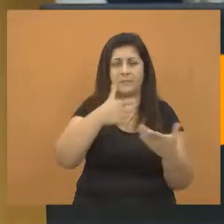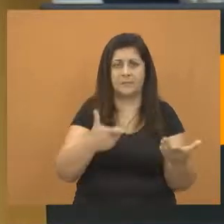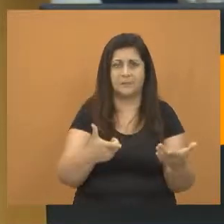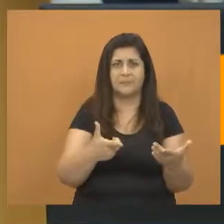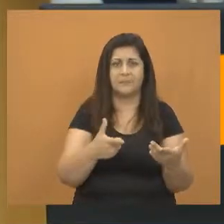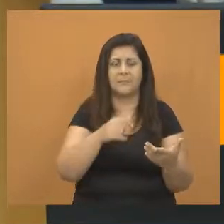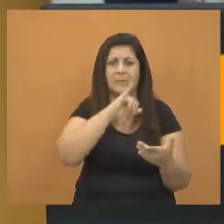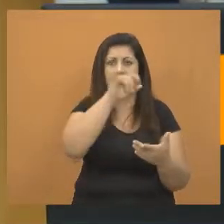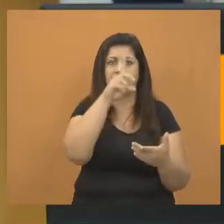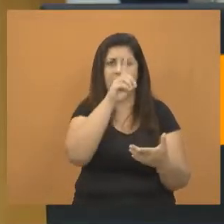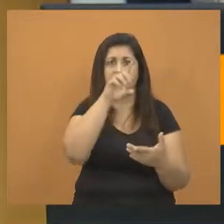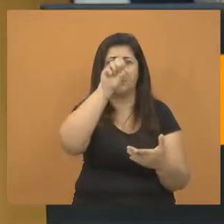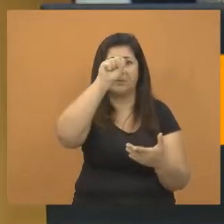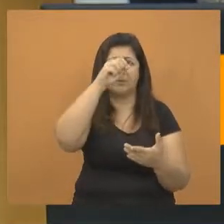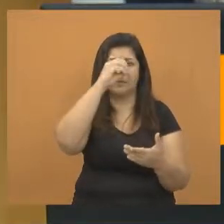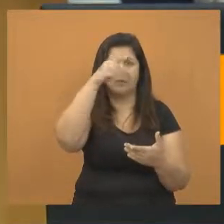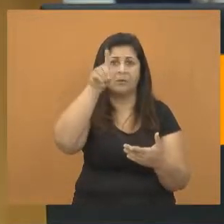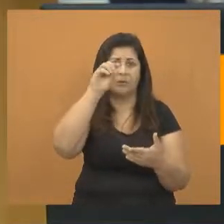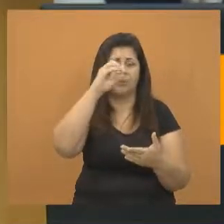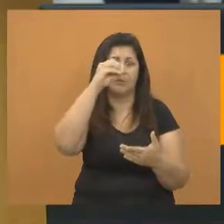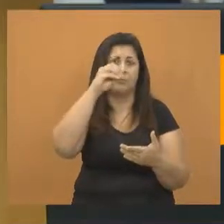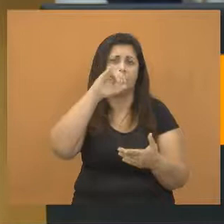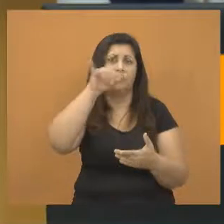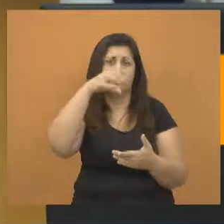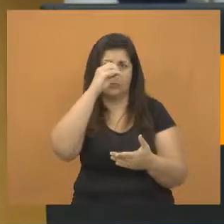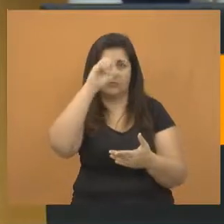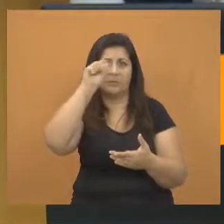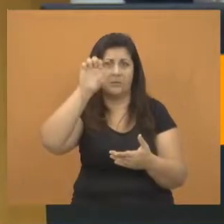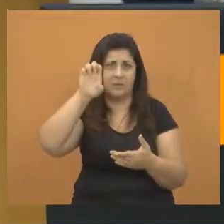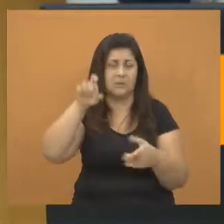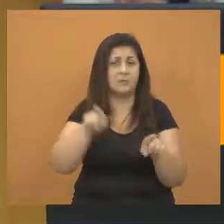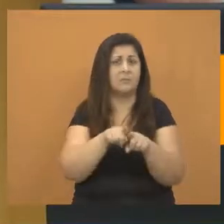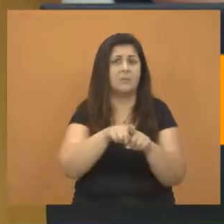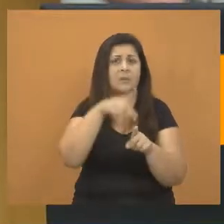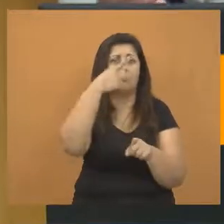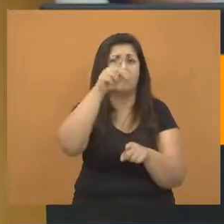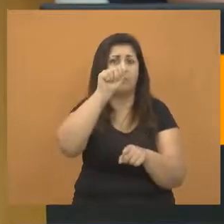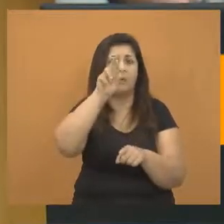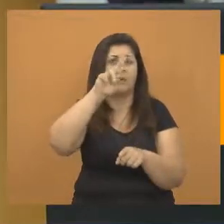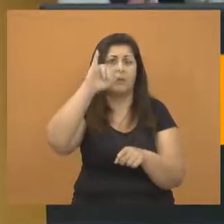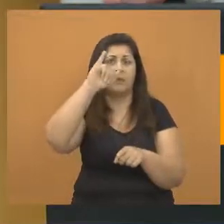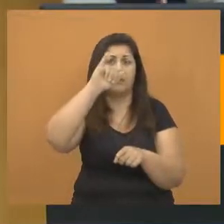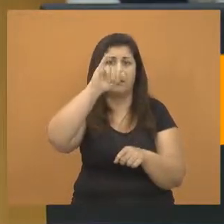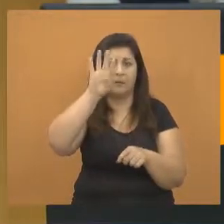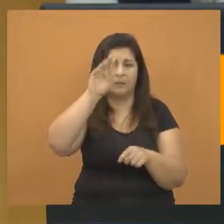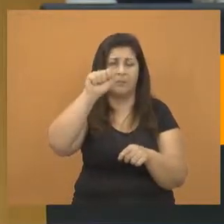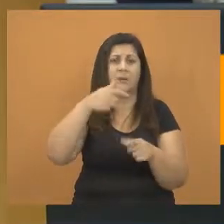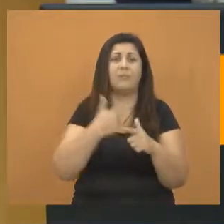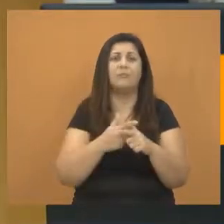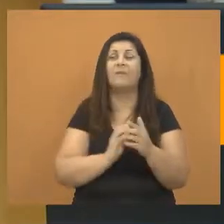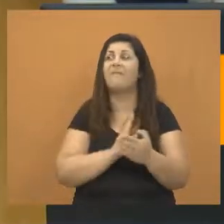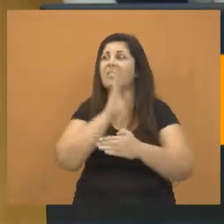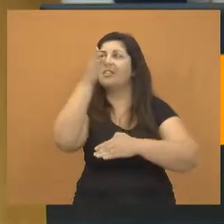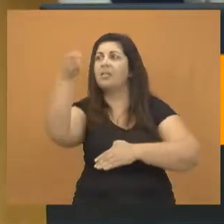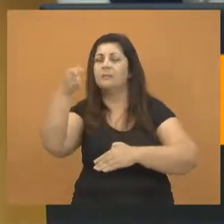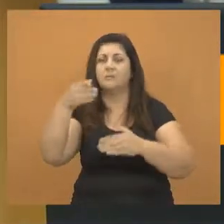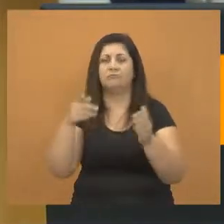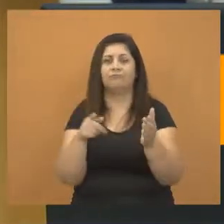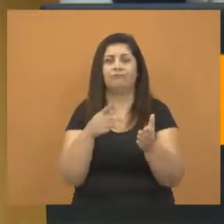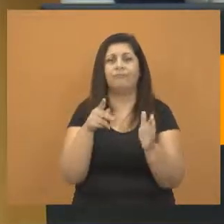Jardim São José e Jardim Paraíba, que também tem que usar a UBS do Parque Brasil e no qual não